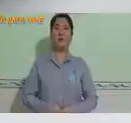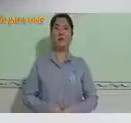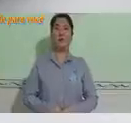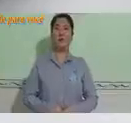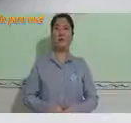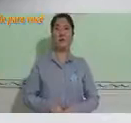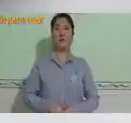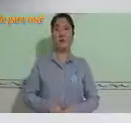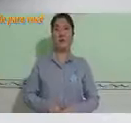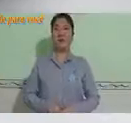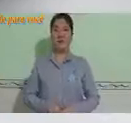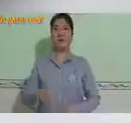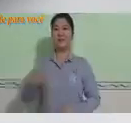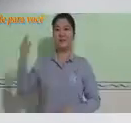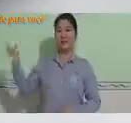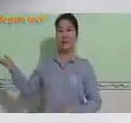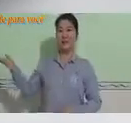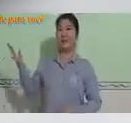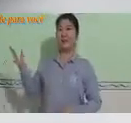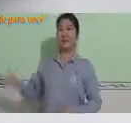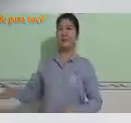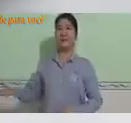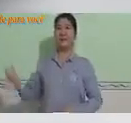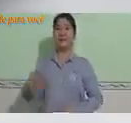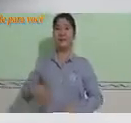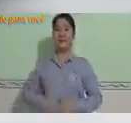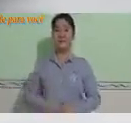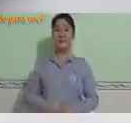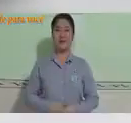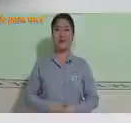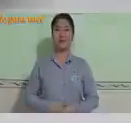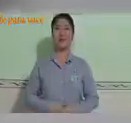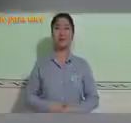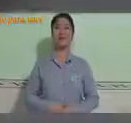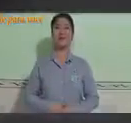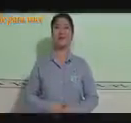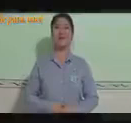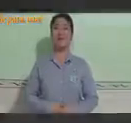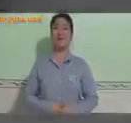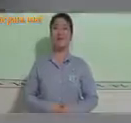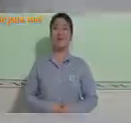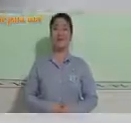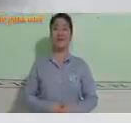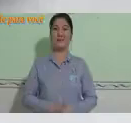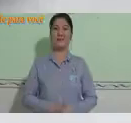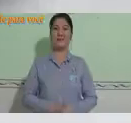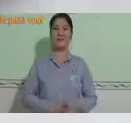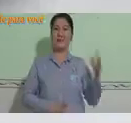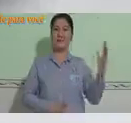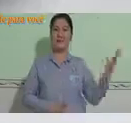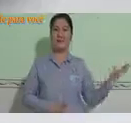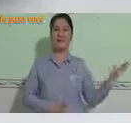Os exames para infertilidade devem ser realizados tanto pelo homem quanto pela mulher, uma vez que as alterações que